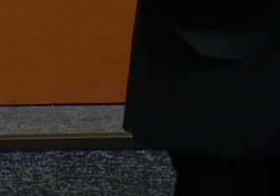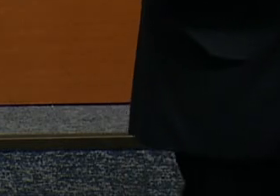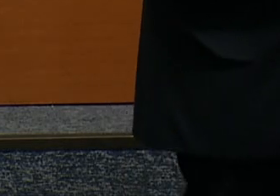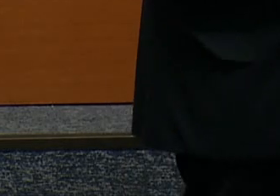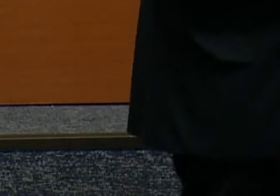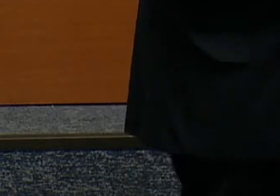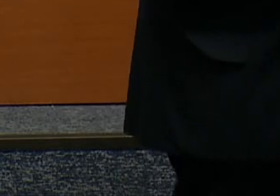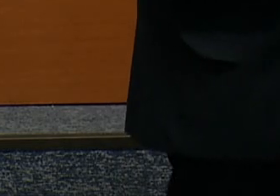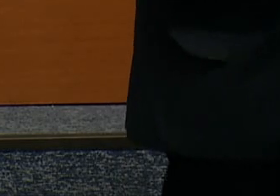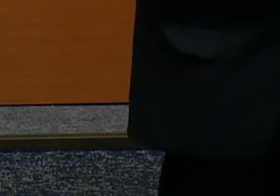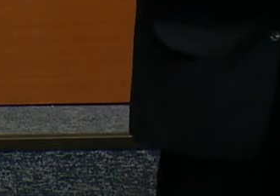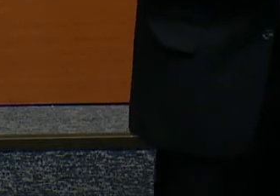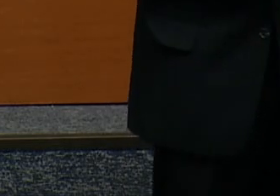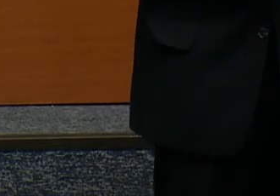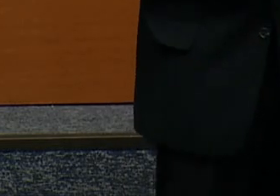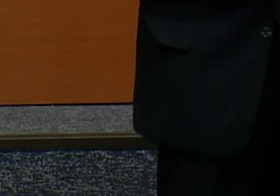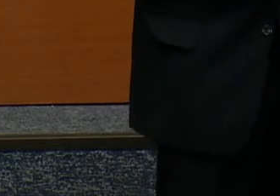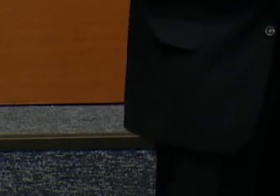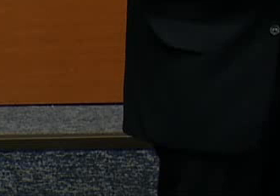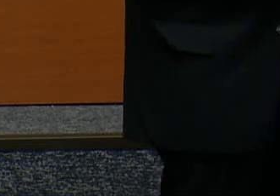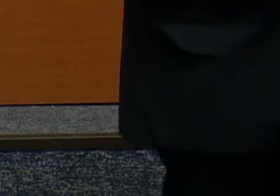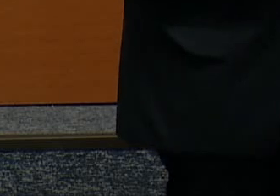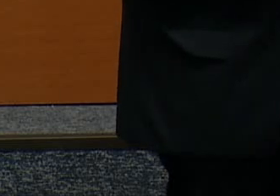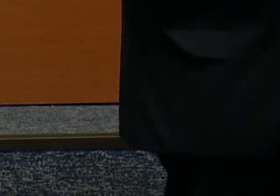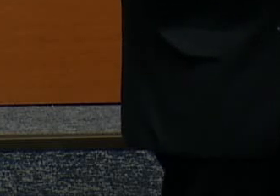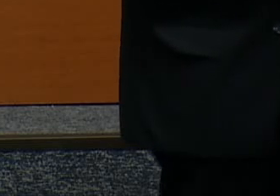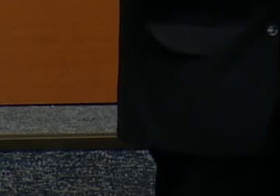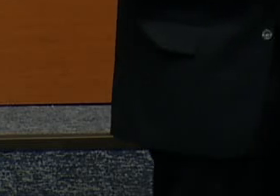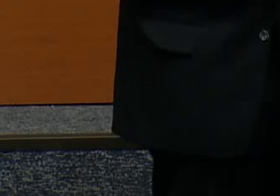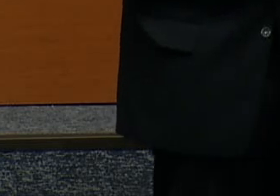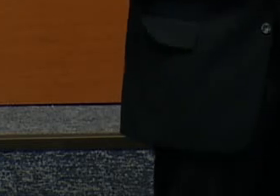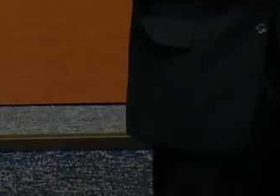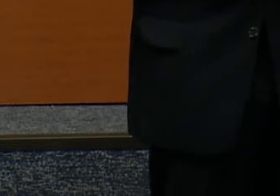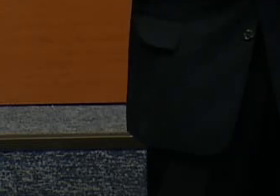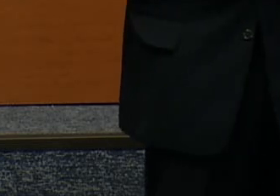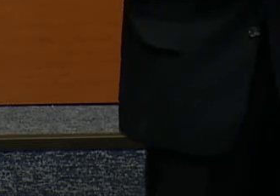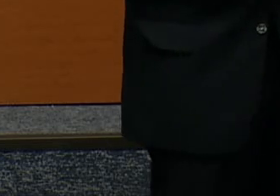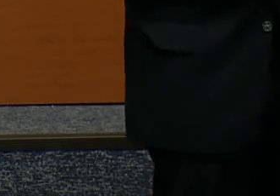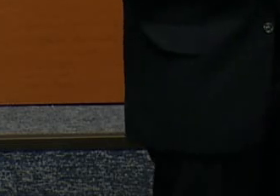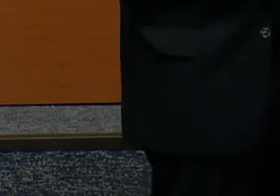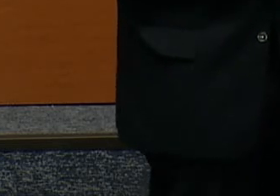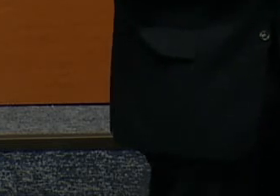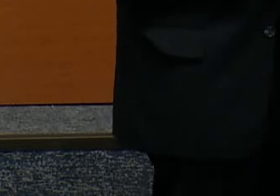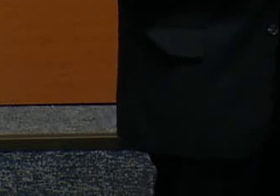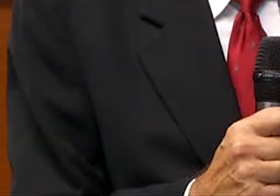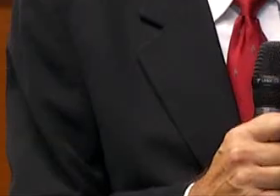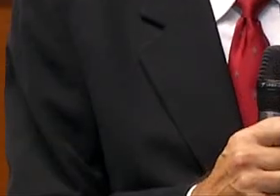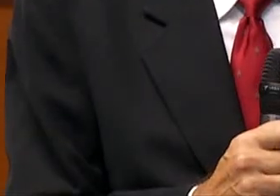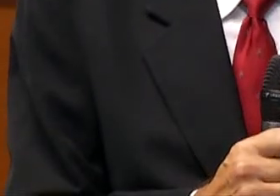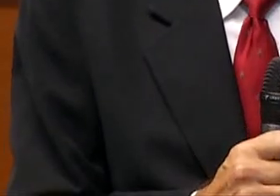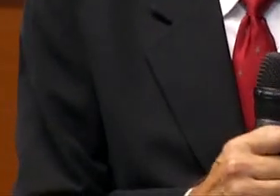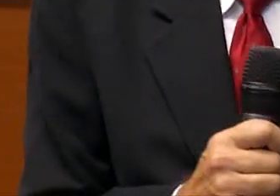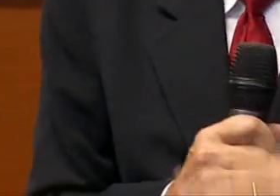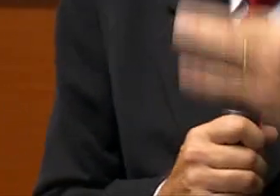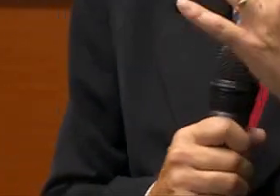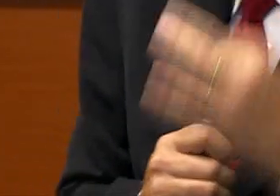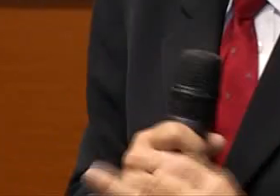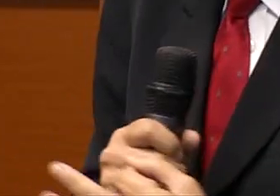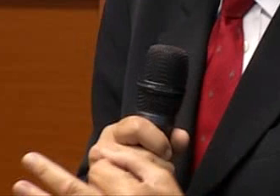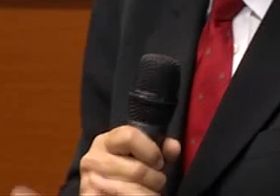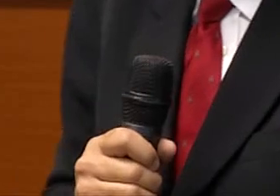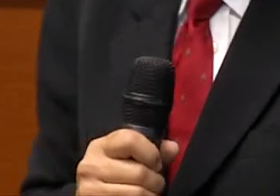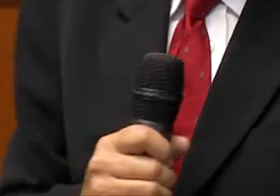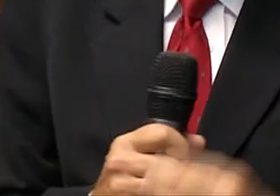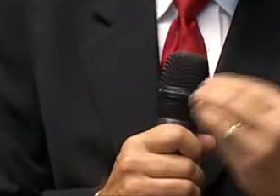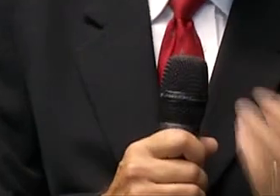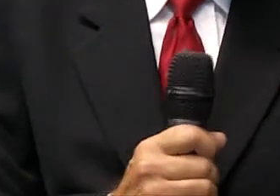problemas pessoais, familiares. Mas, infelizmente, não deu. Então, eu venho há 46 anos, toda semana, sem